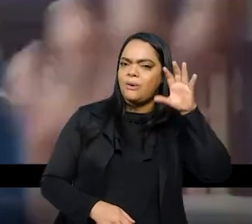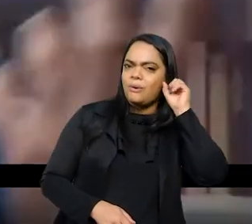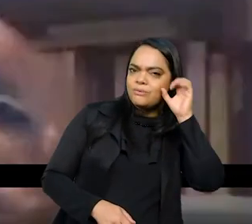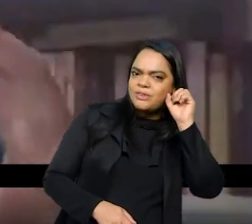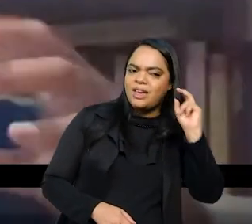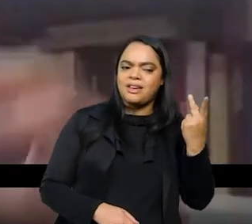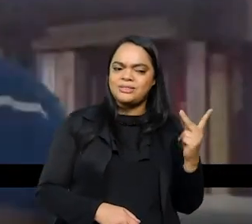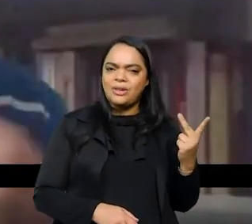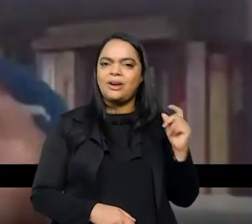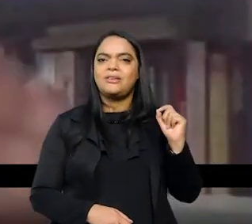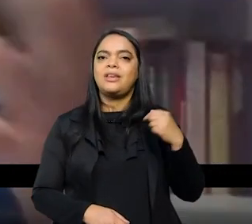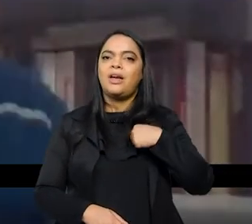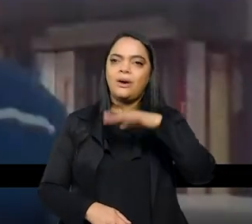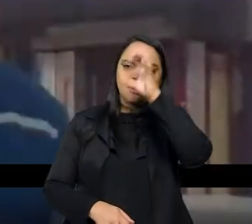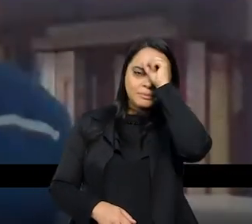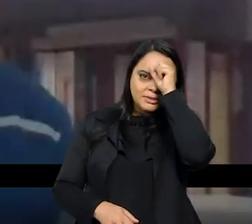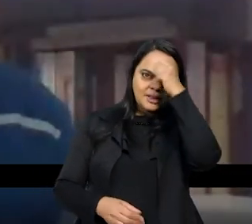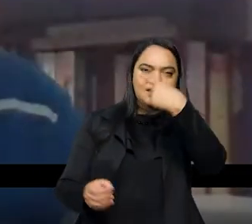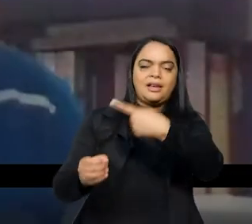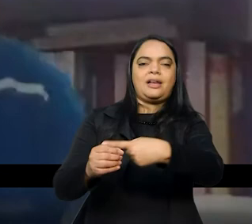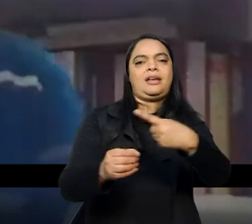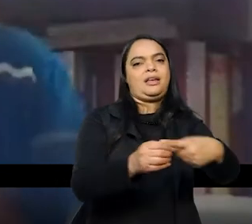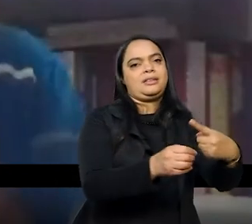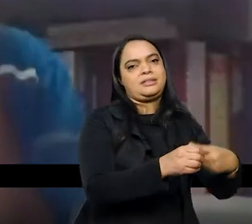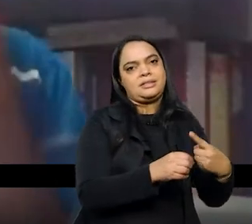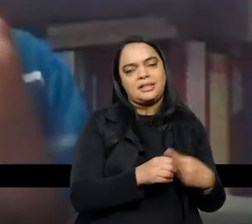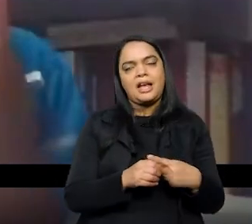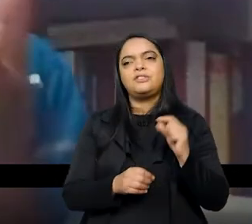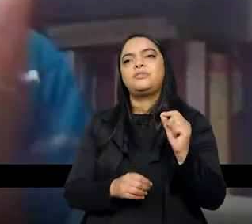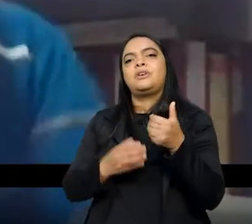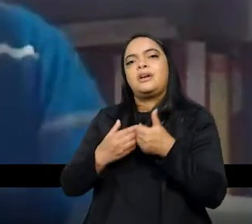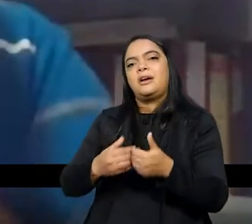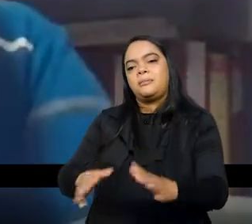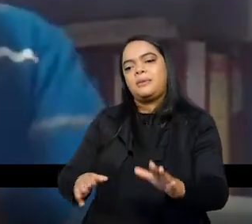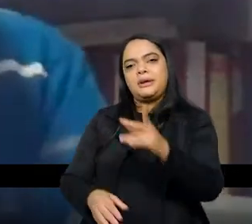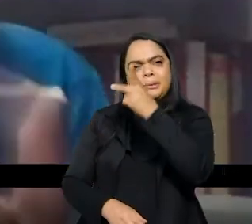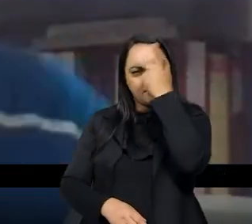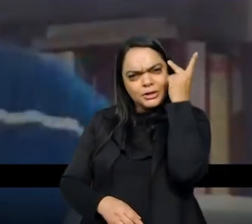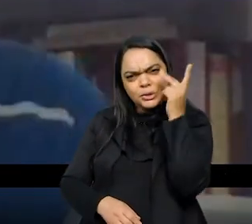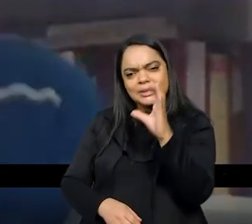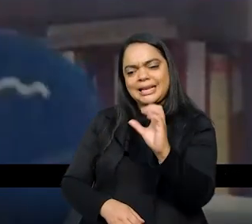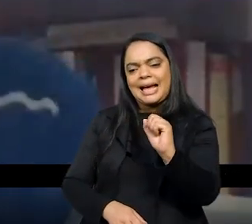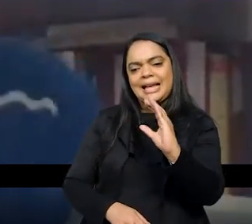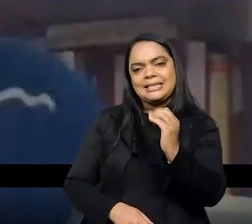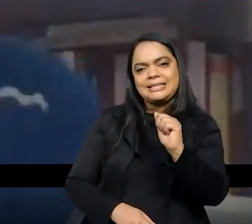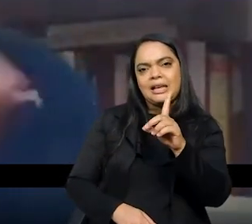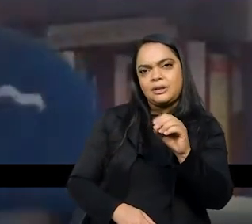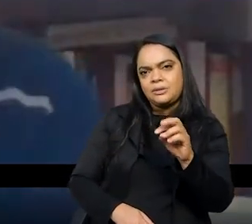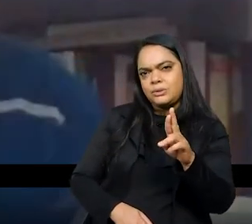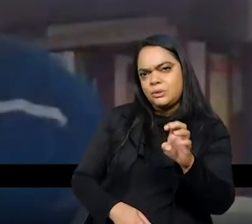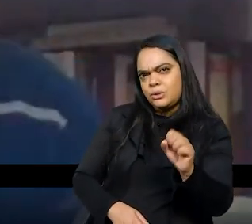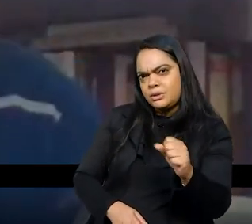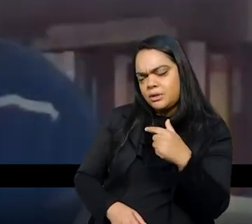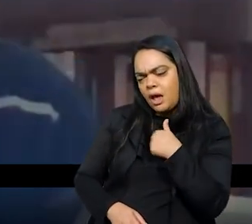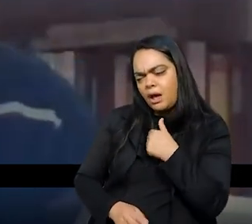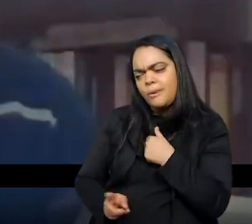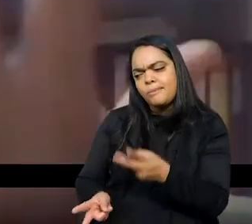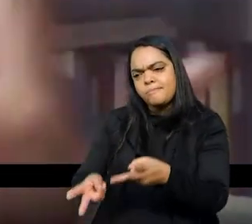cidade foi fundada por caçadores. E quando eu observei, o mito ele foi